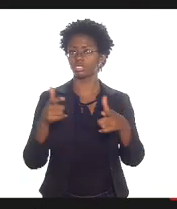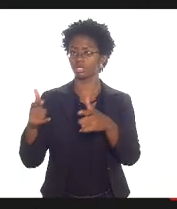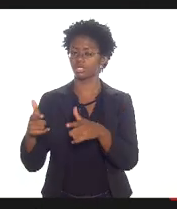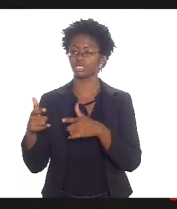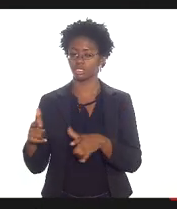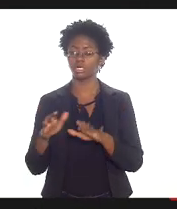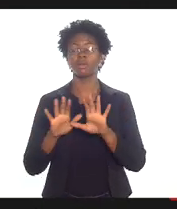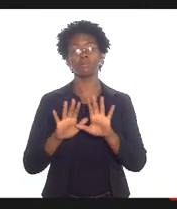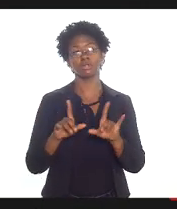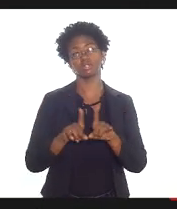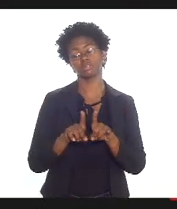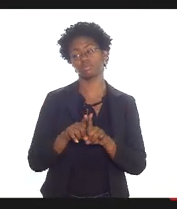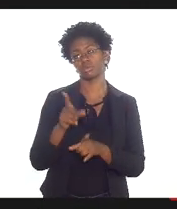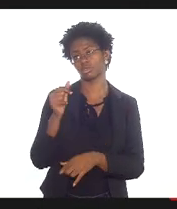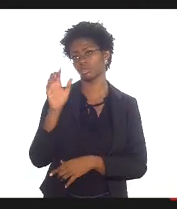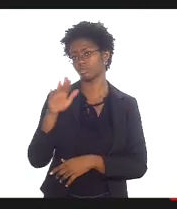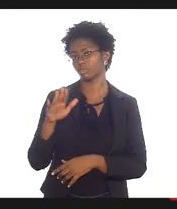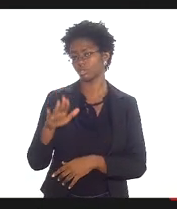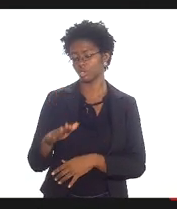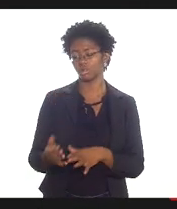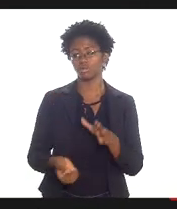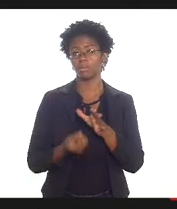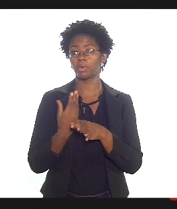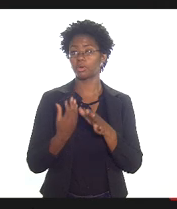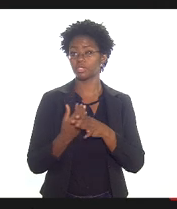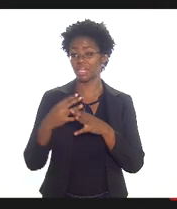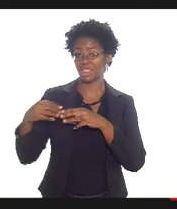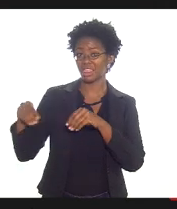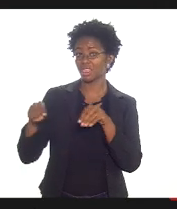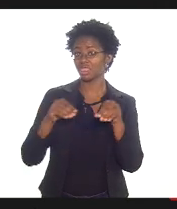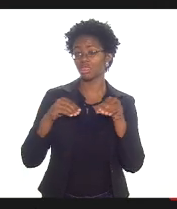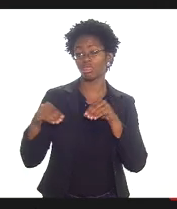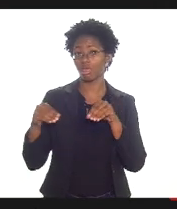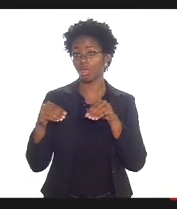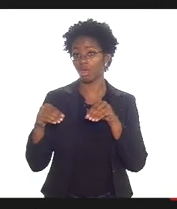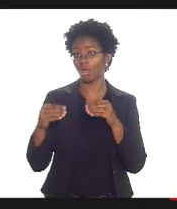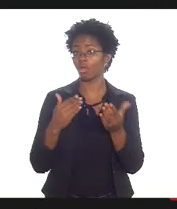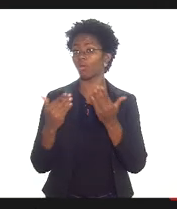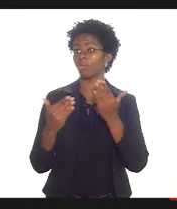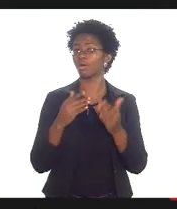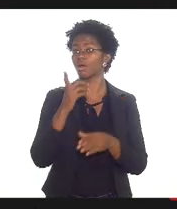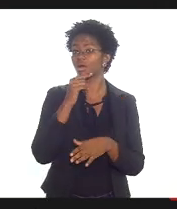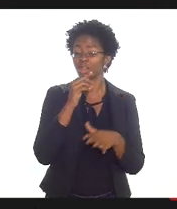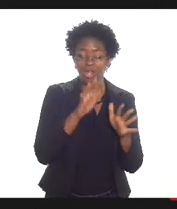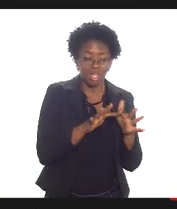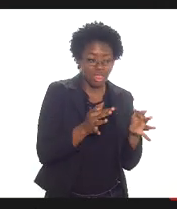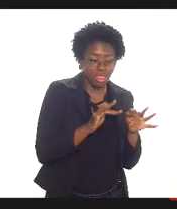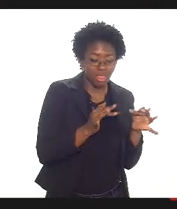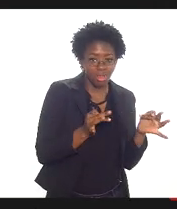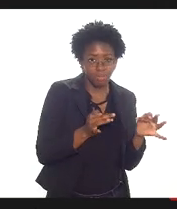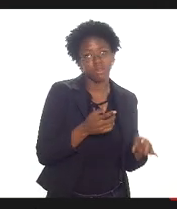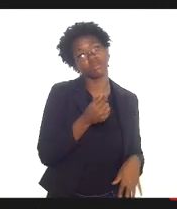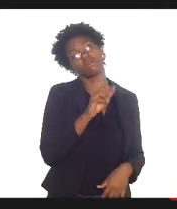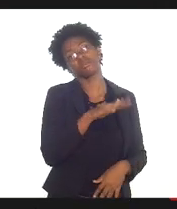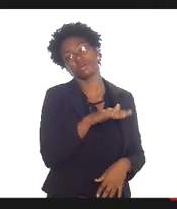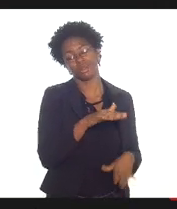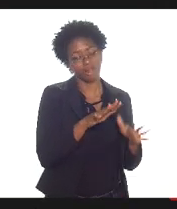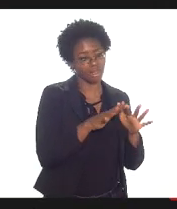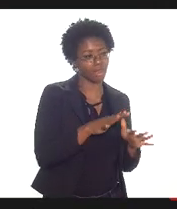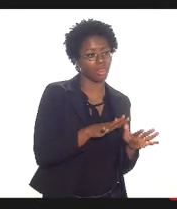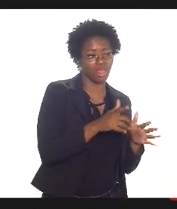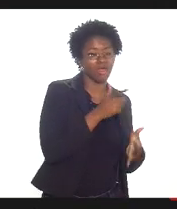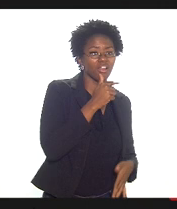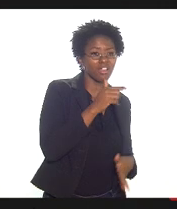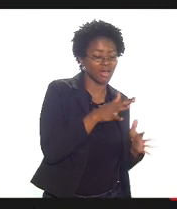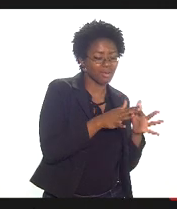mais barato produzir em terra do que em água rasa e é mais barato produzir em água rasa do que águas